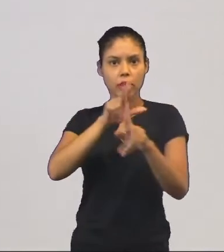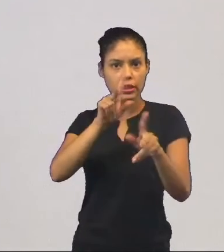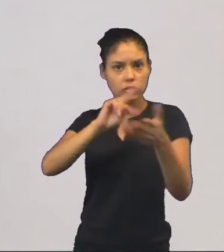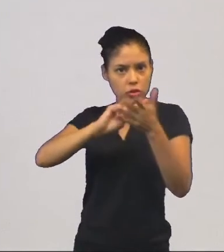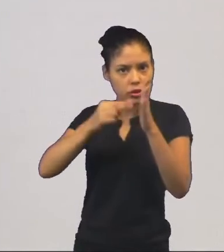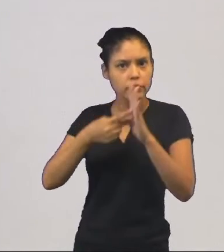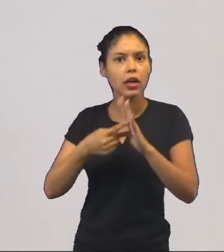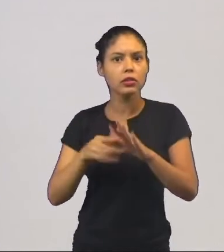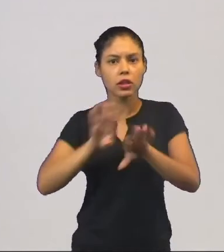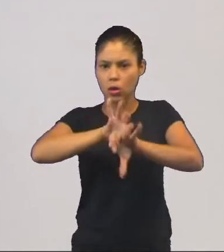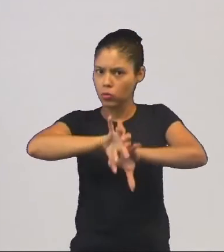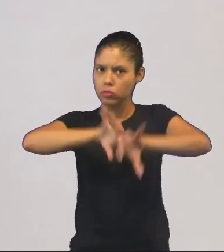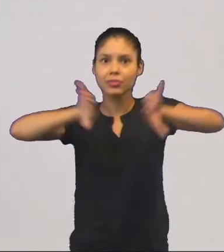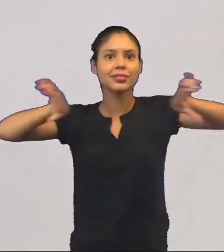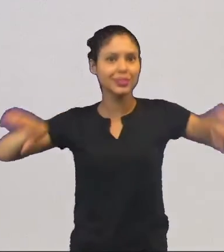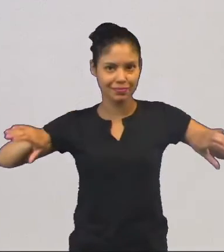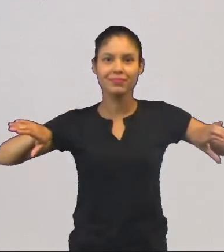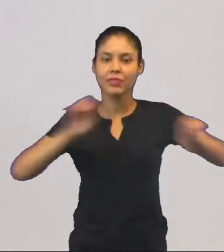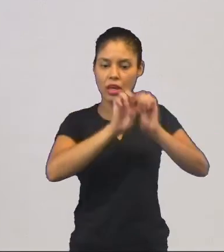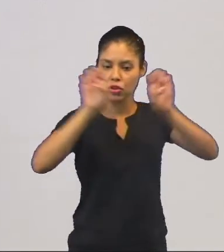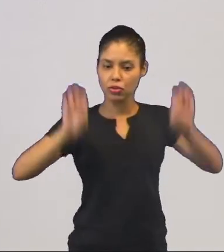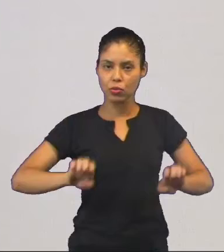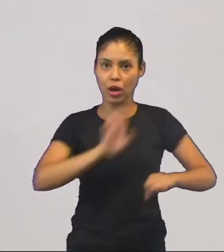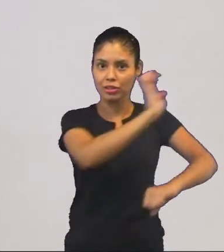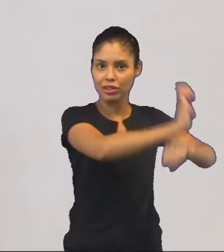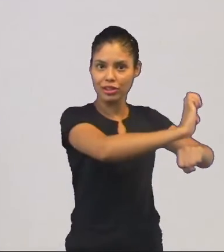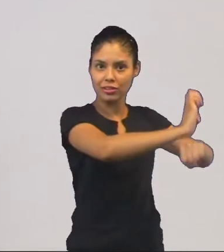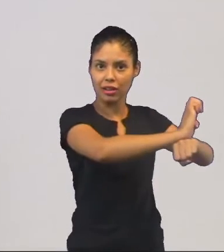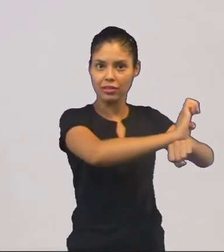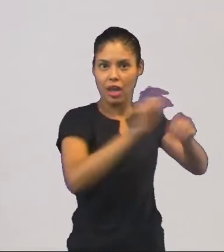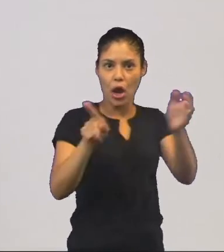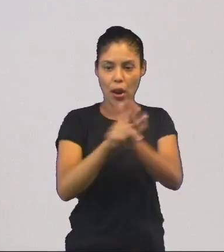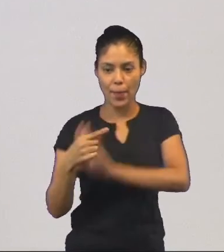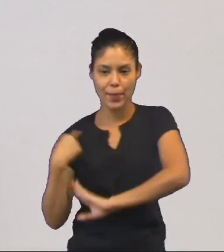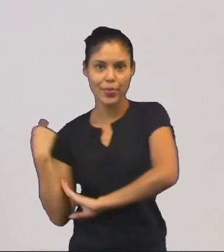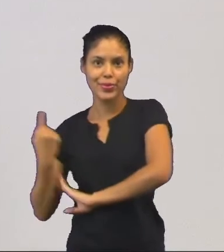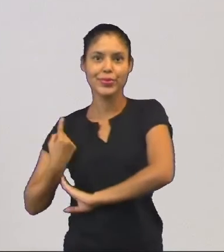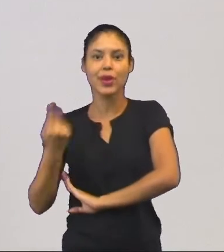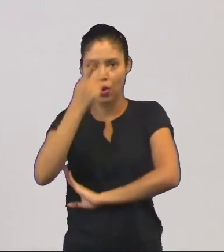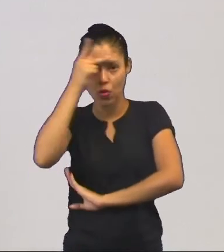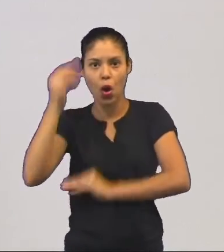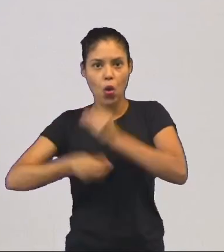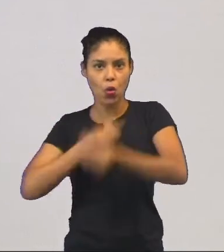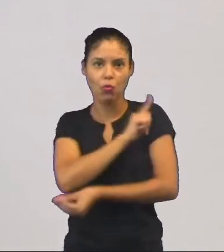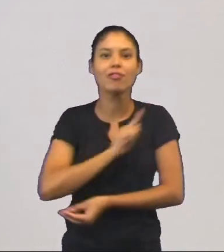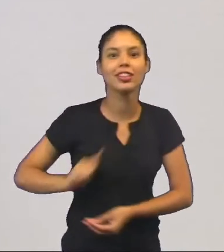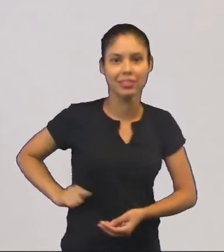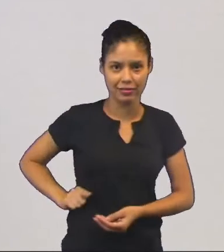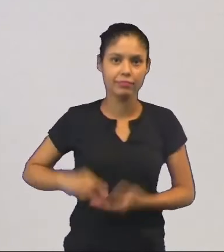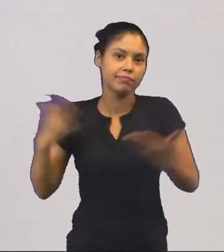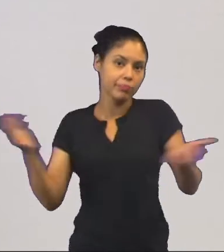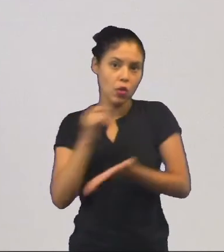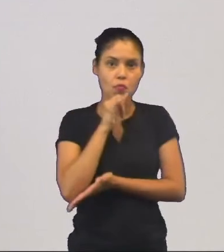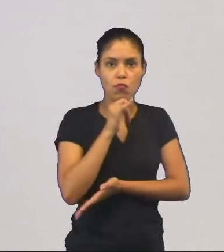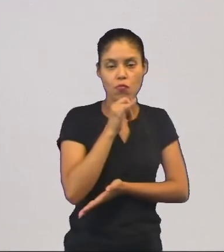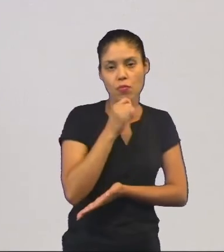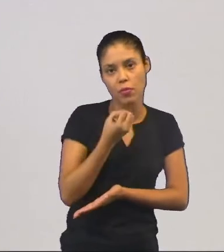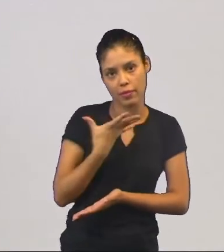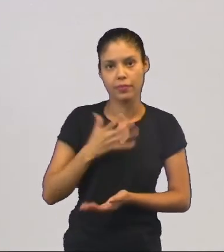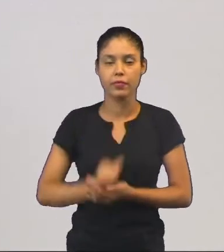não saber separar a estrutura de Estado da pessoa enquanto governante. Um bom exemplo